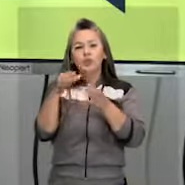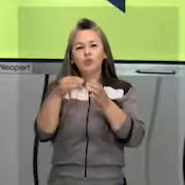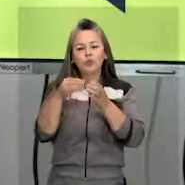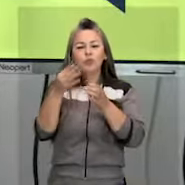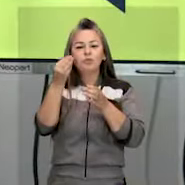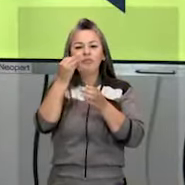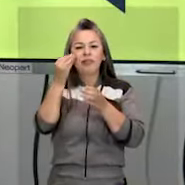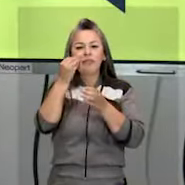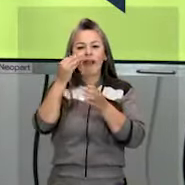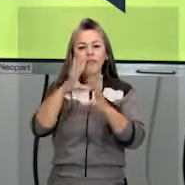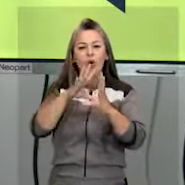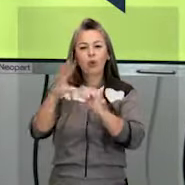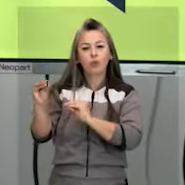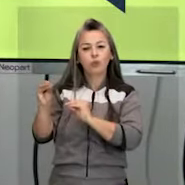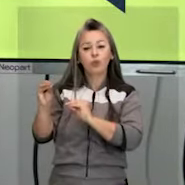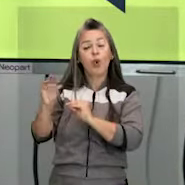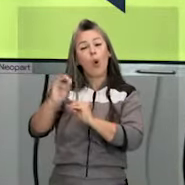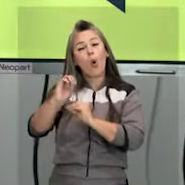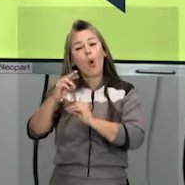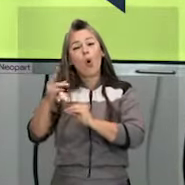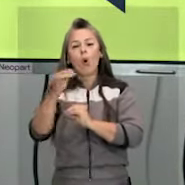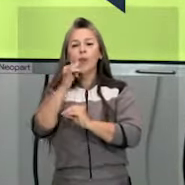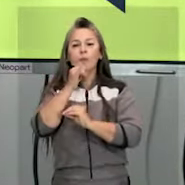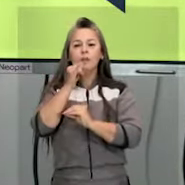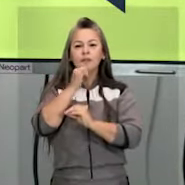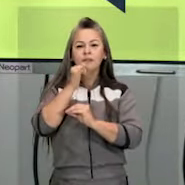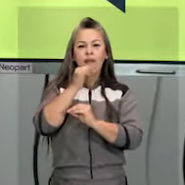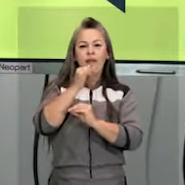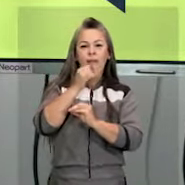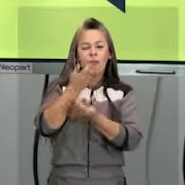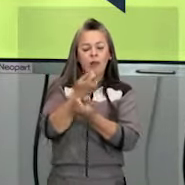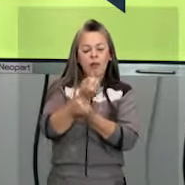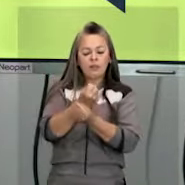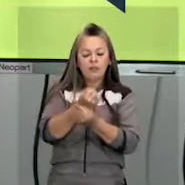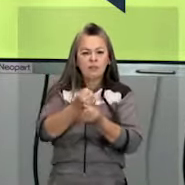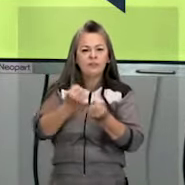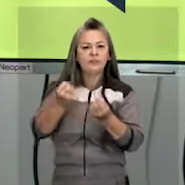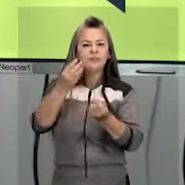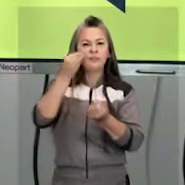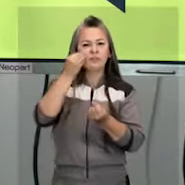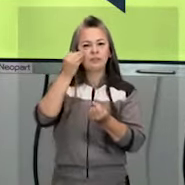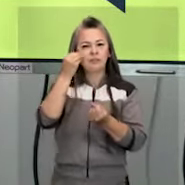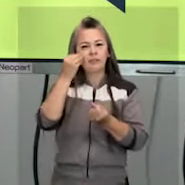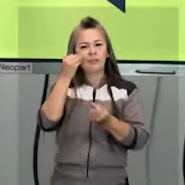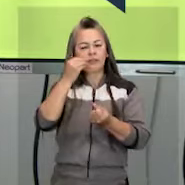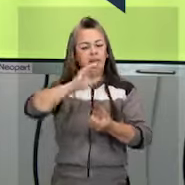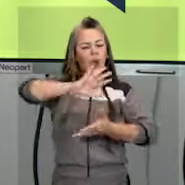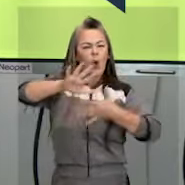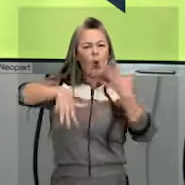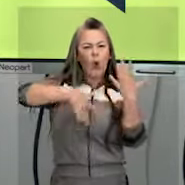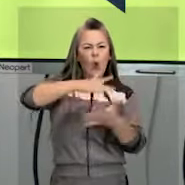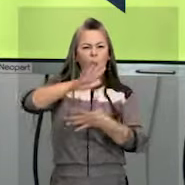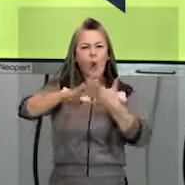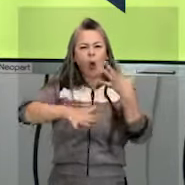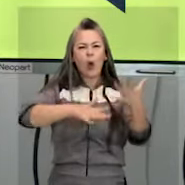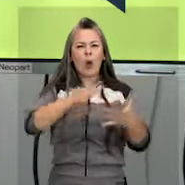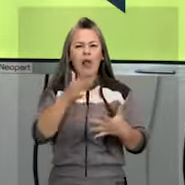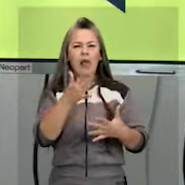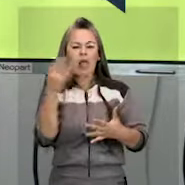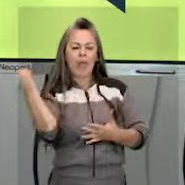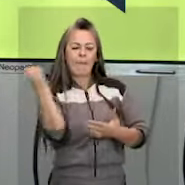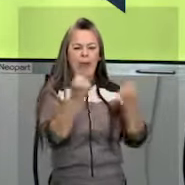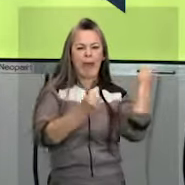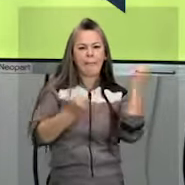também se rebelar com atos de violência, o assassinato dos